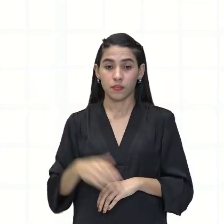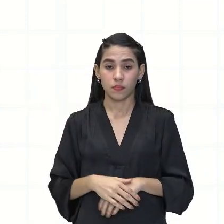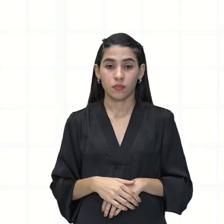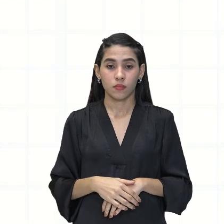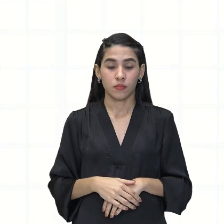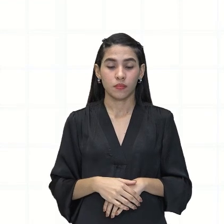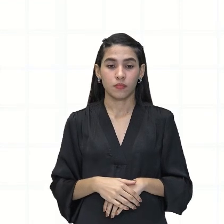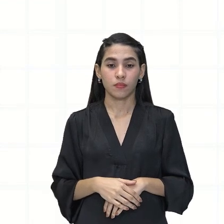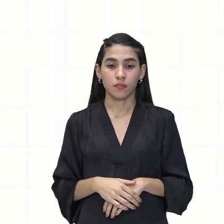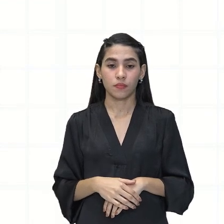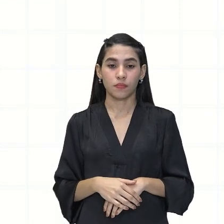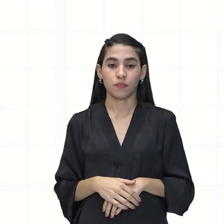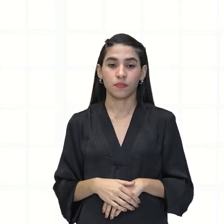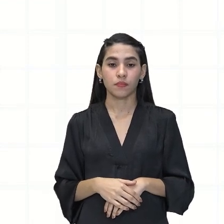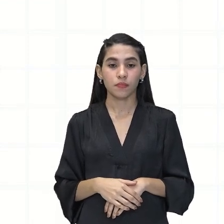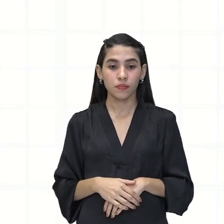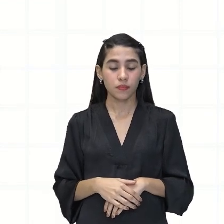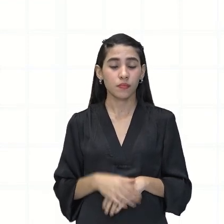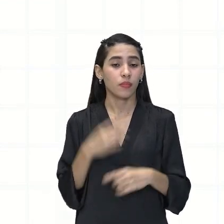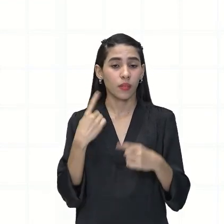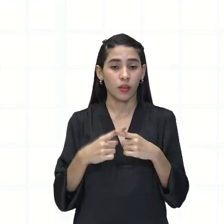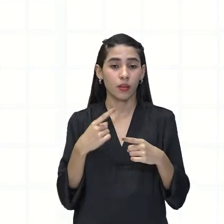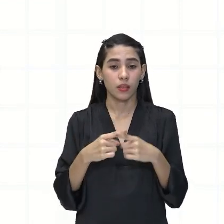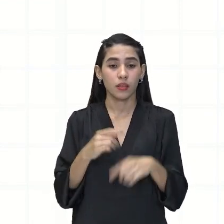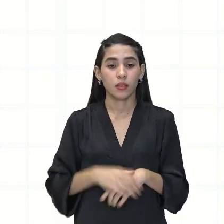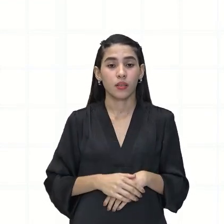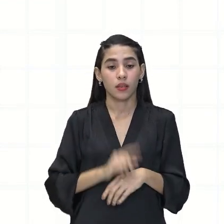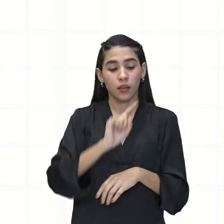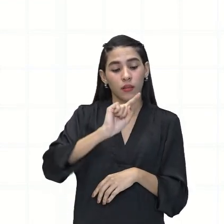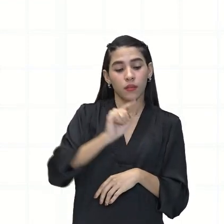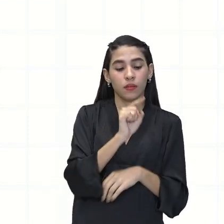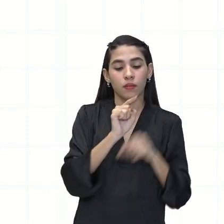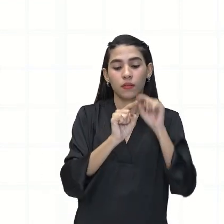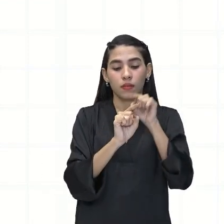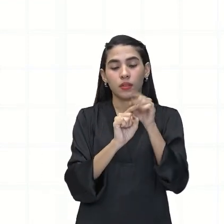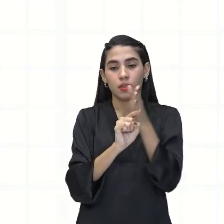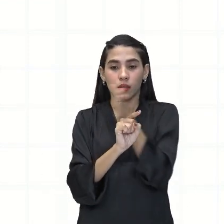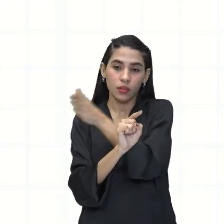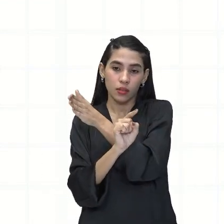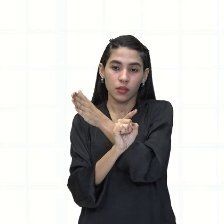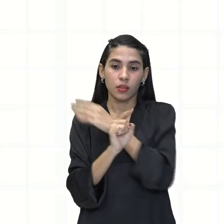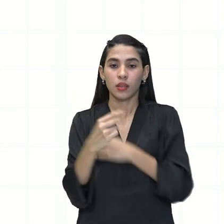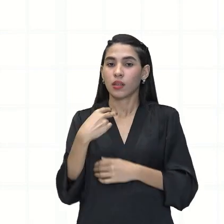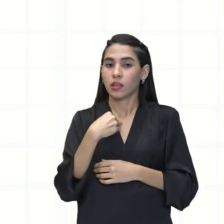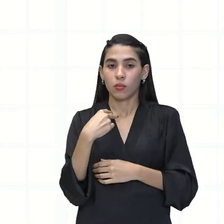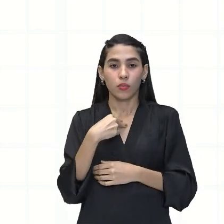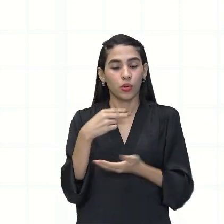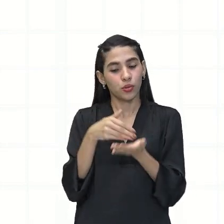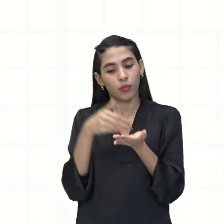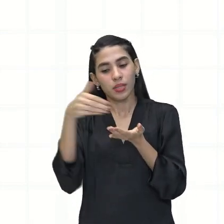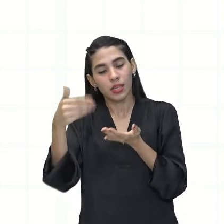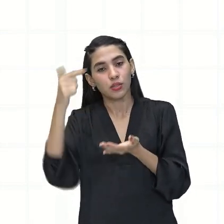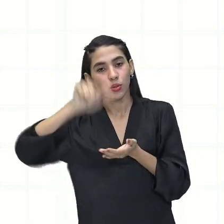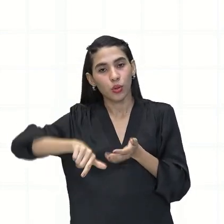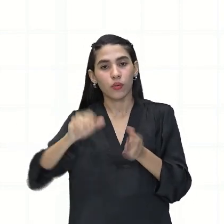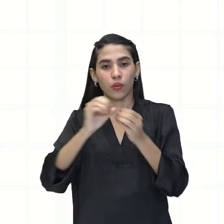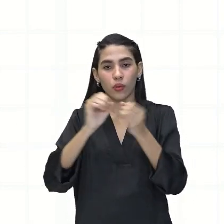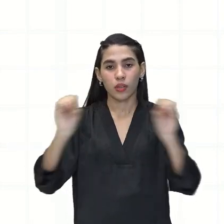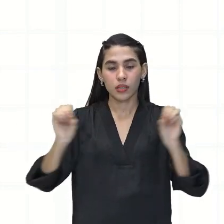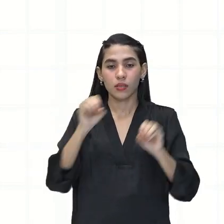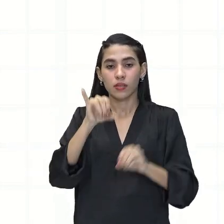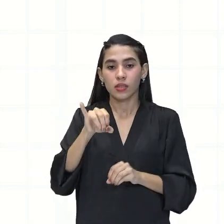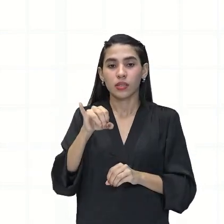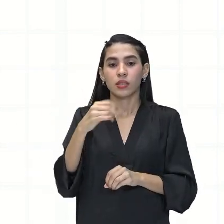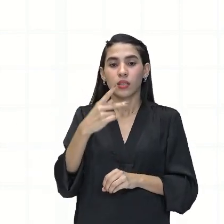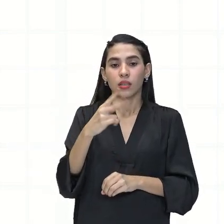oblíquo aqui no finalzinho, porque depois de uma vírgula não pode iniciar a oração novamente com um